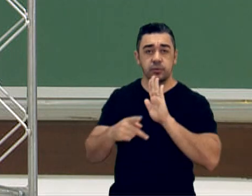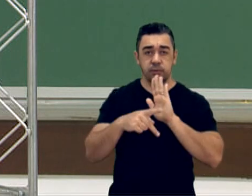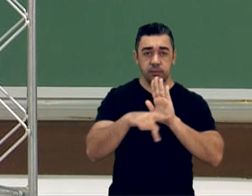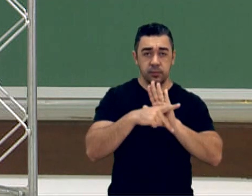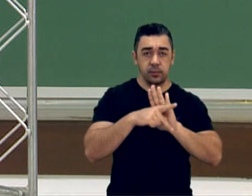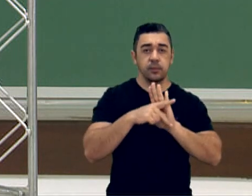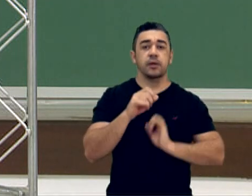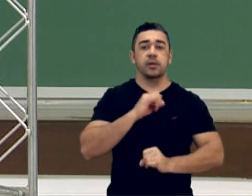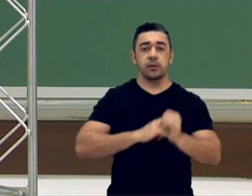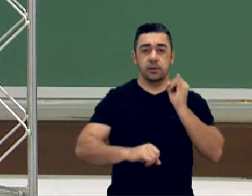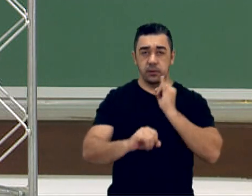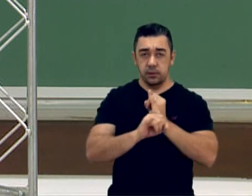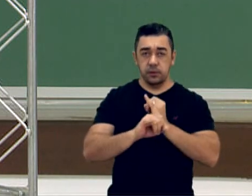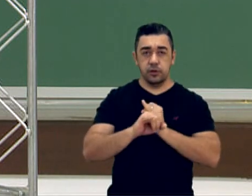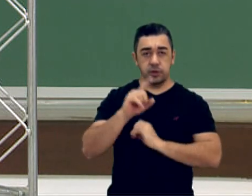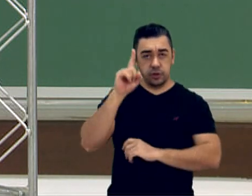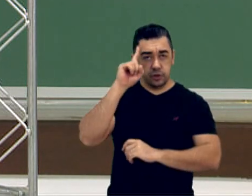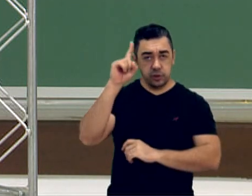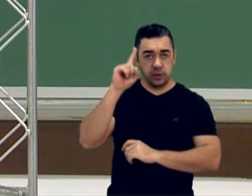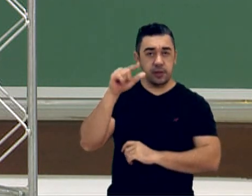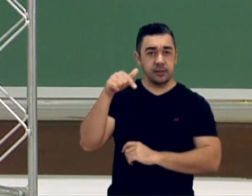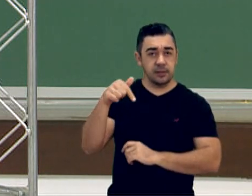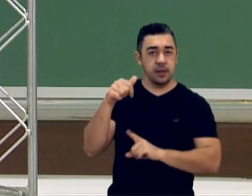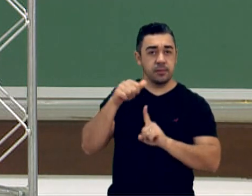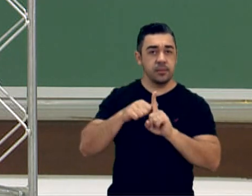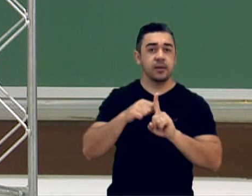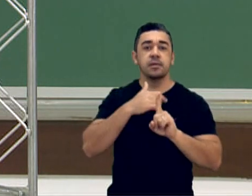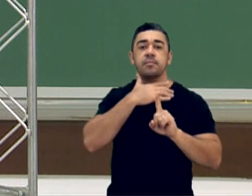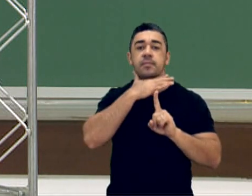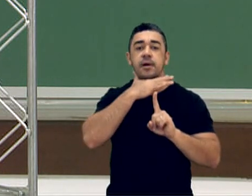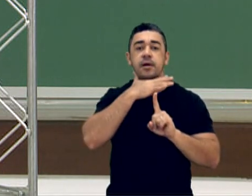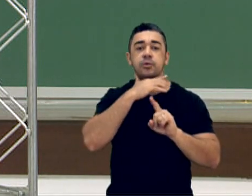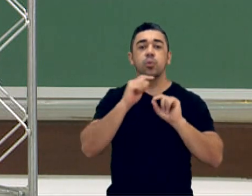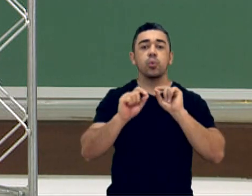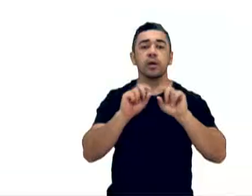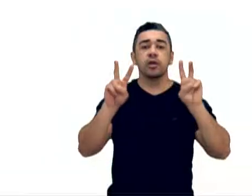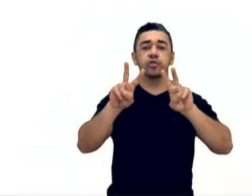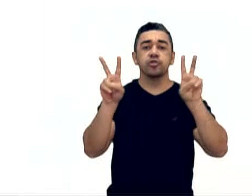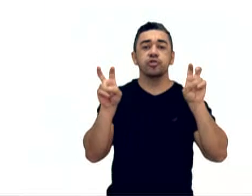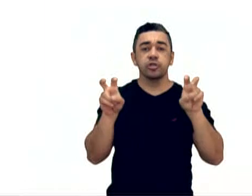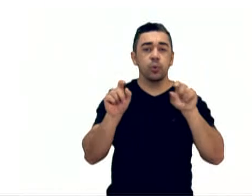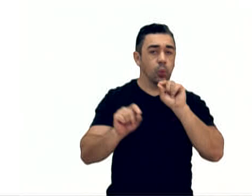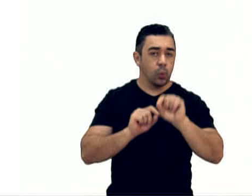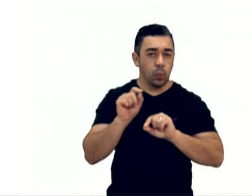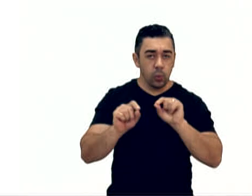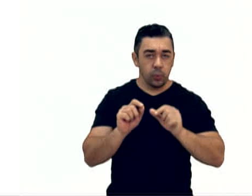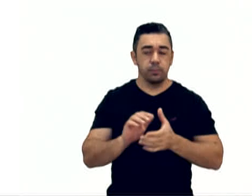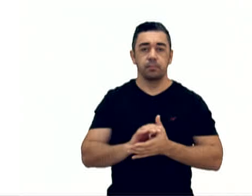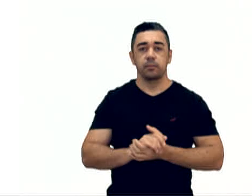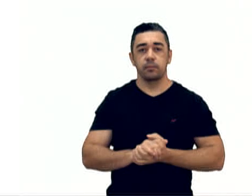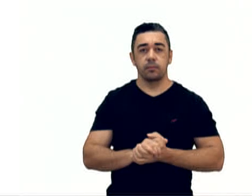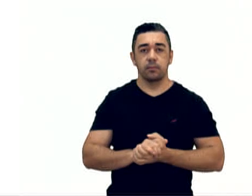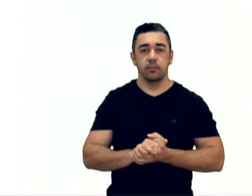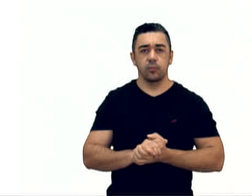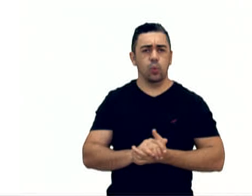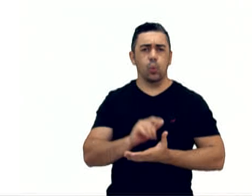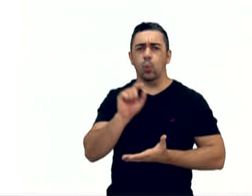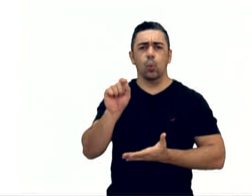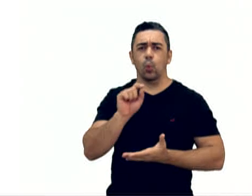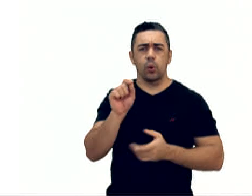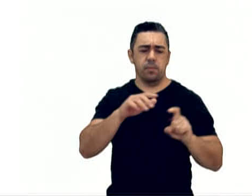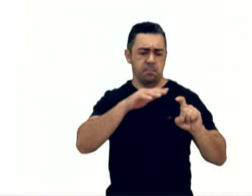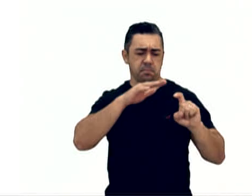dia 7 de março de 2018 e o título dele é assim, ó, Fake News is a Myth. O que é um